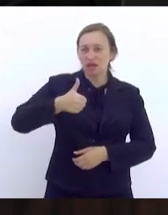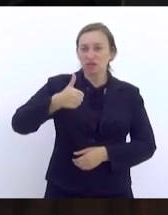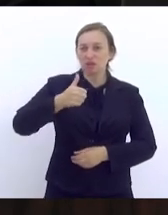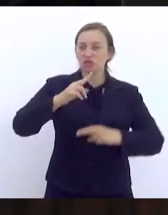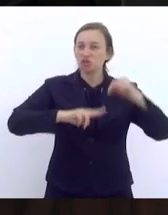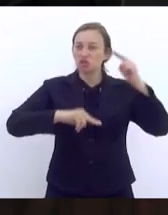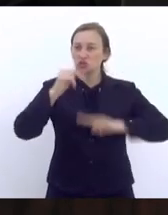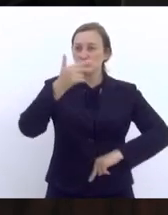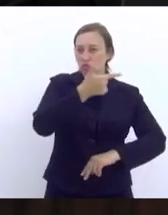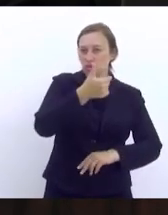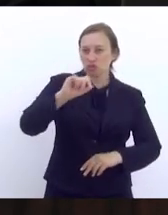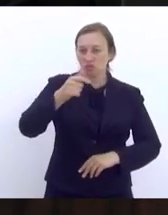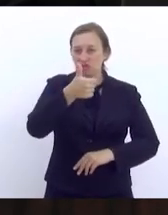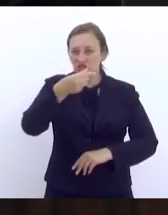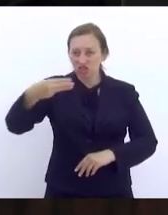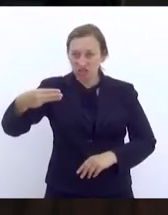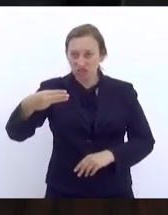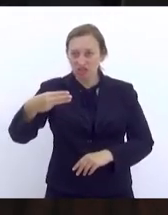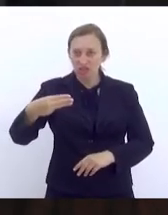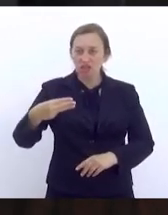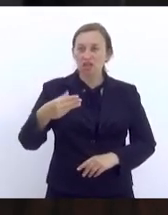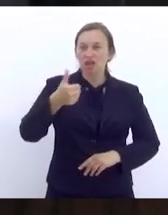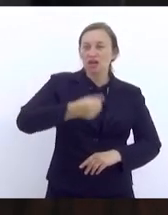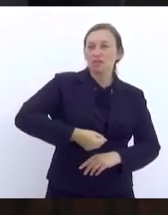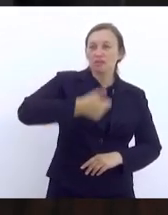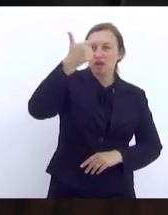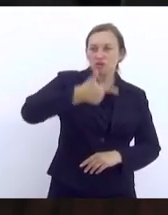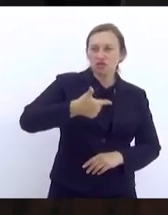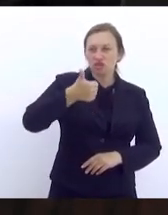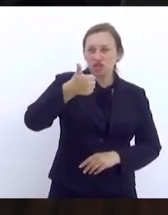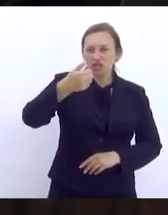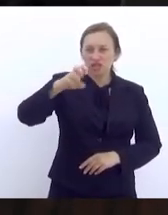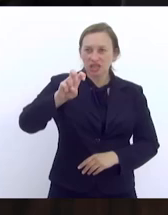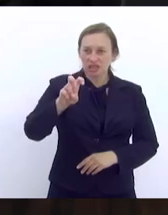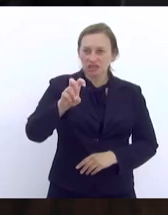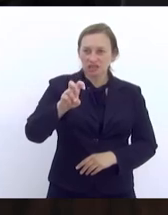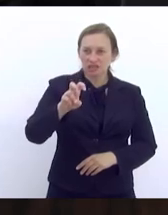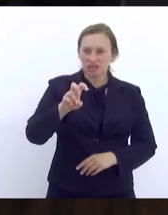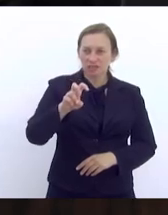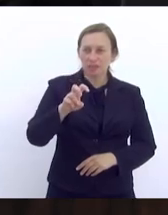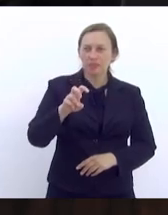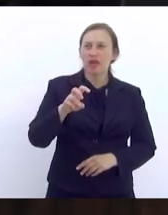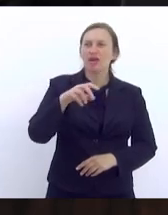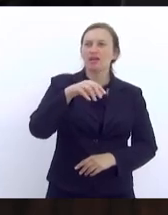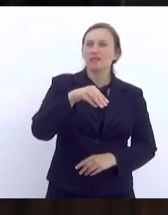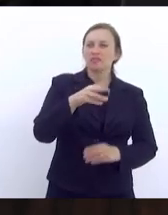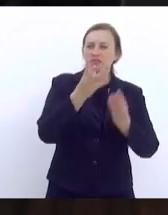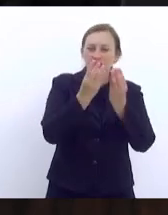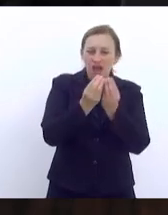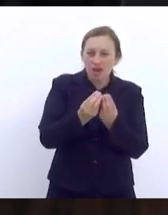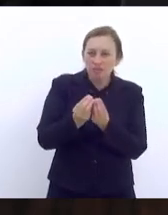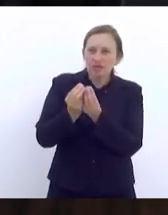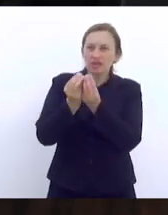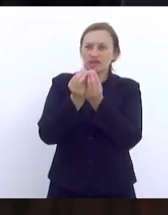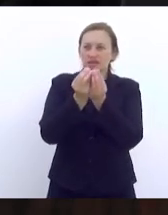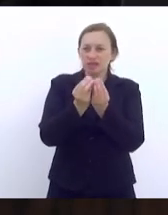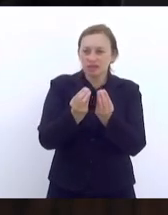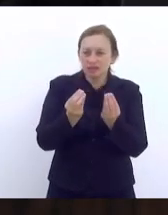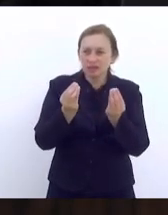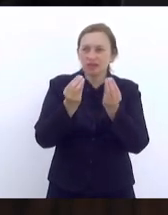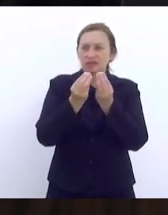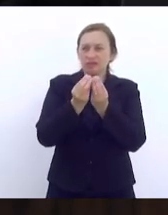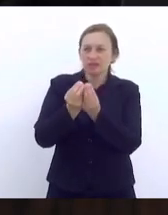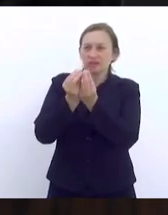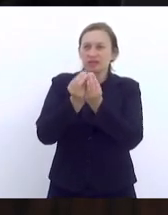2023 é meio-dia e 15 será mais essa missa Festiva que receberá